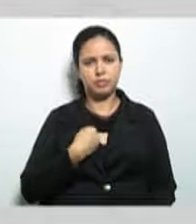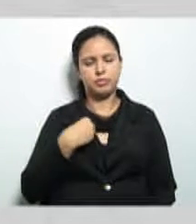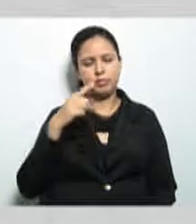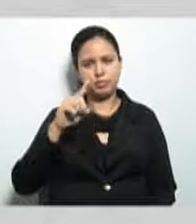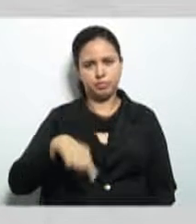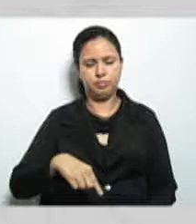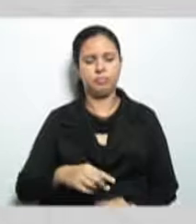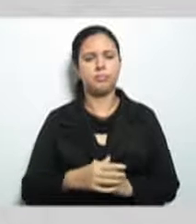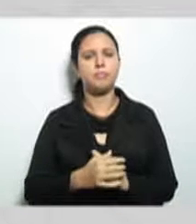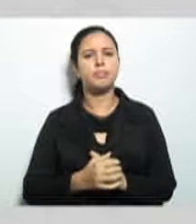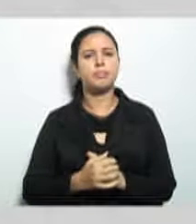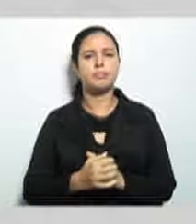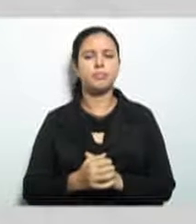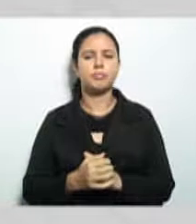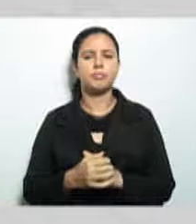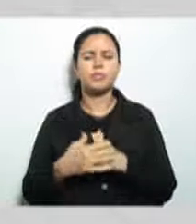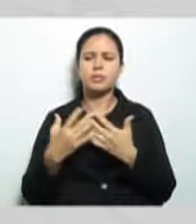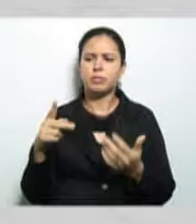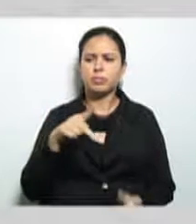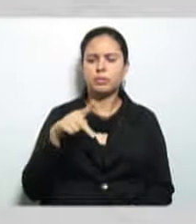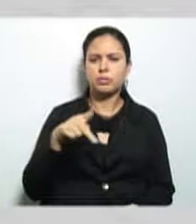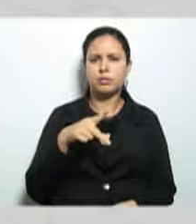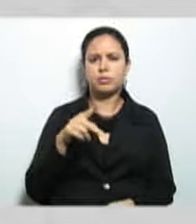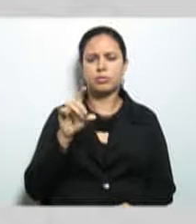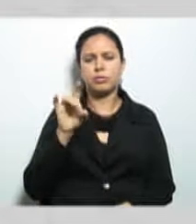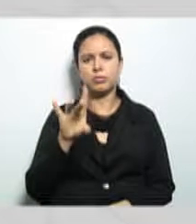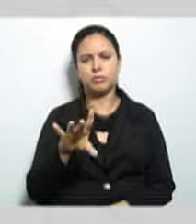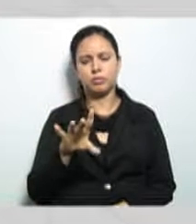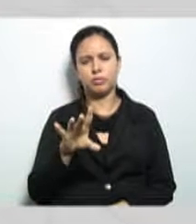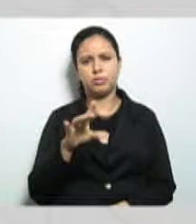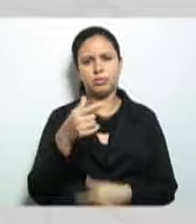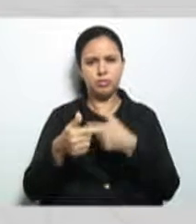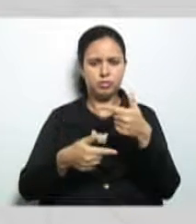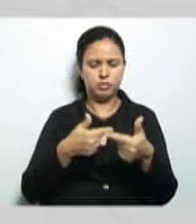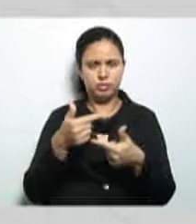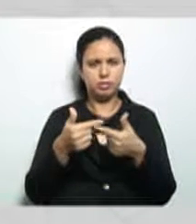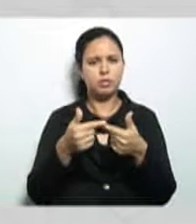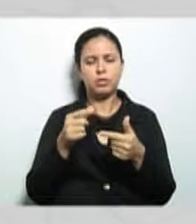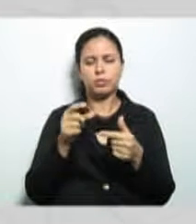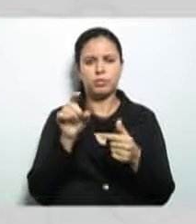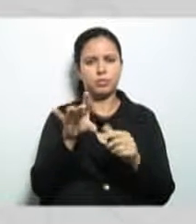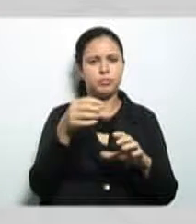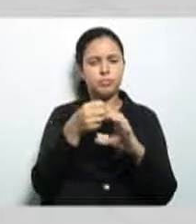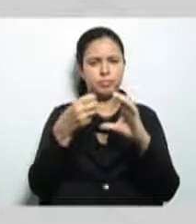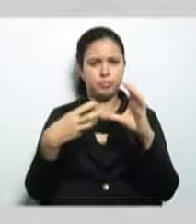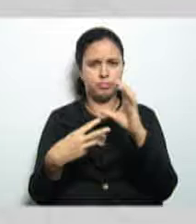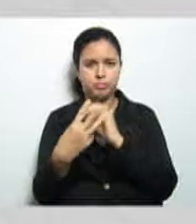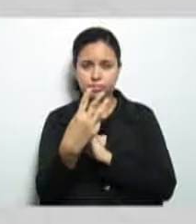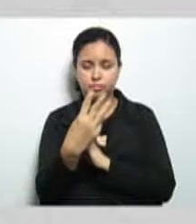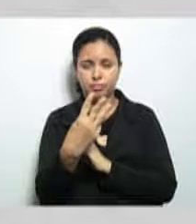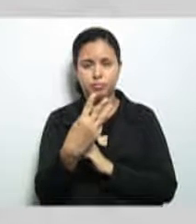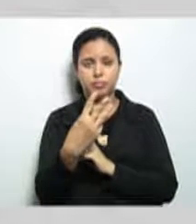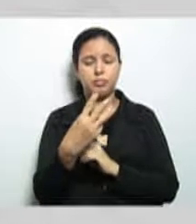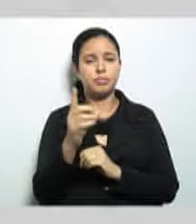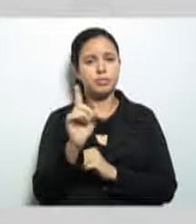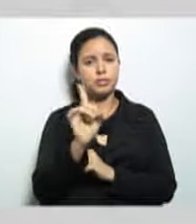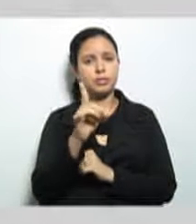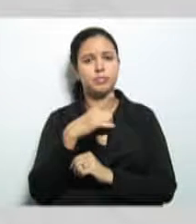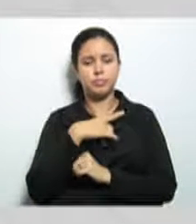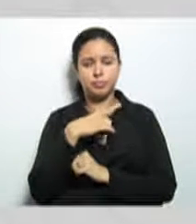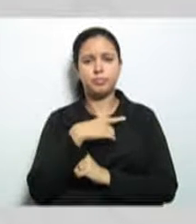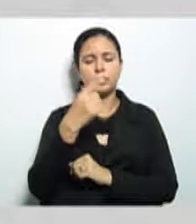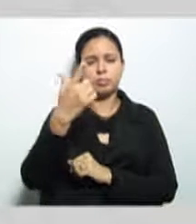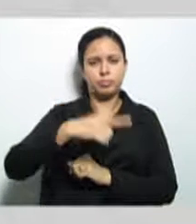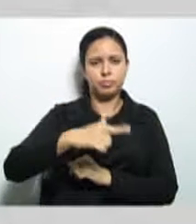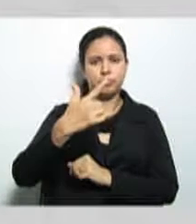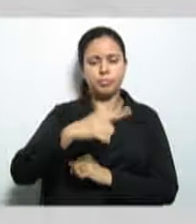característica. Ah, professor, quer dizer que só podia ser essas características? Não, a gente poderia